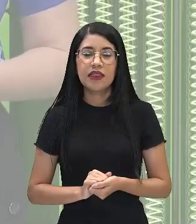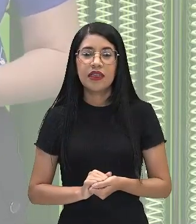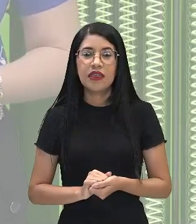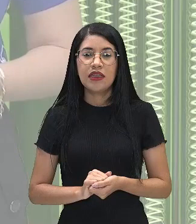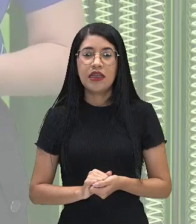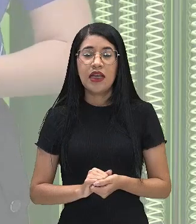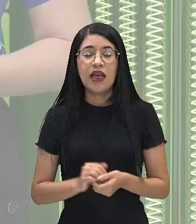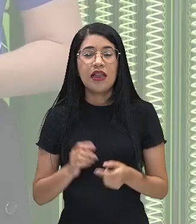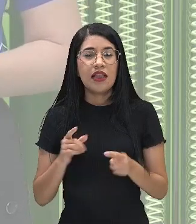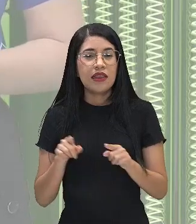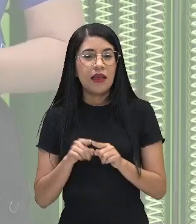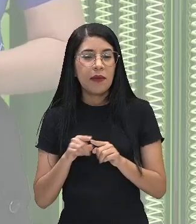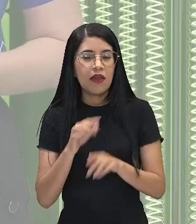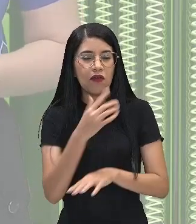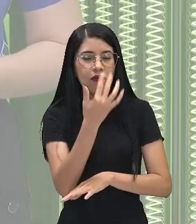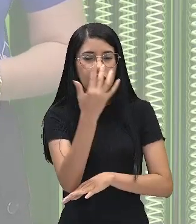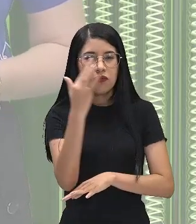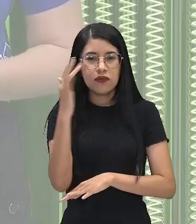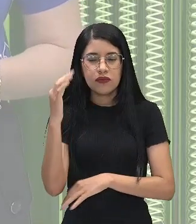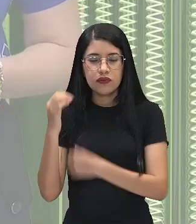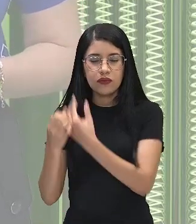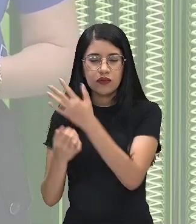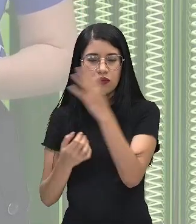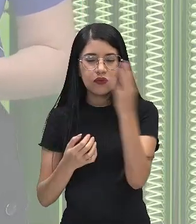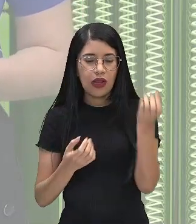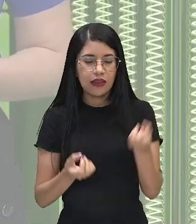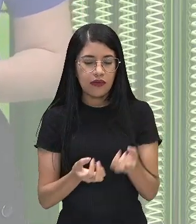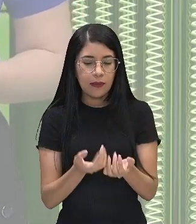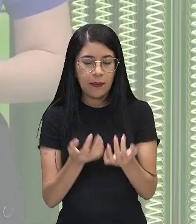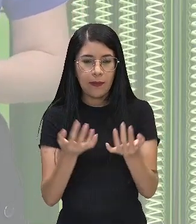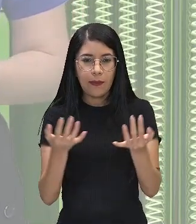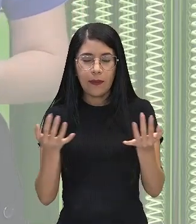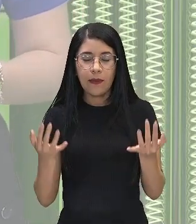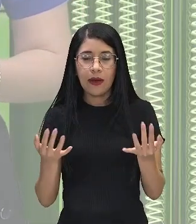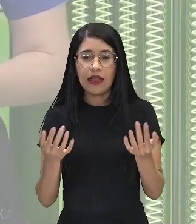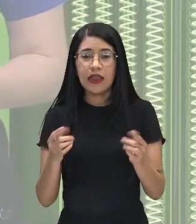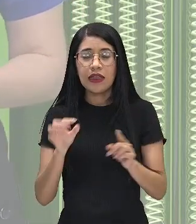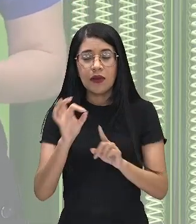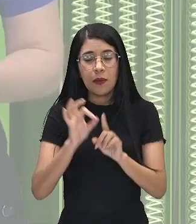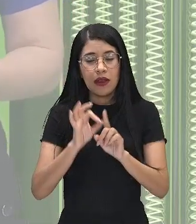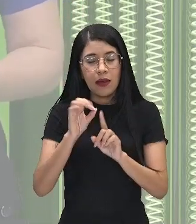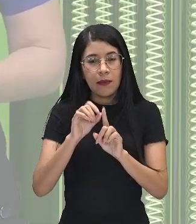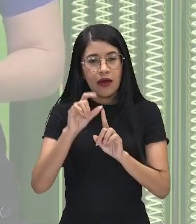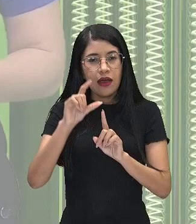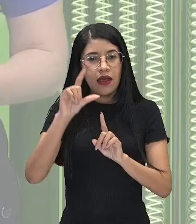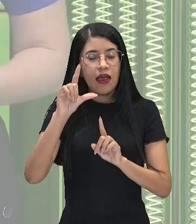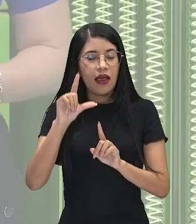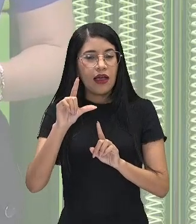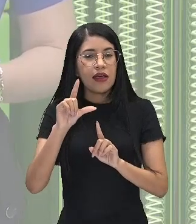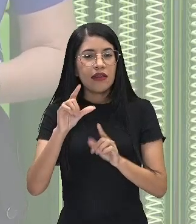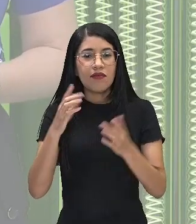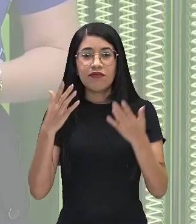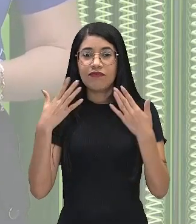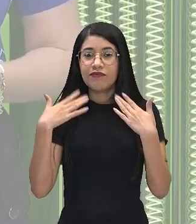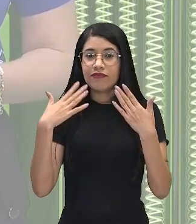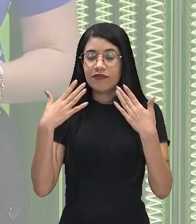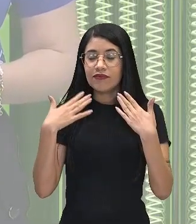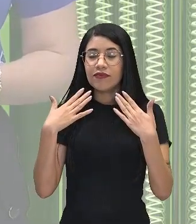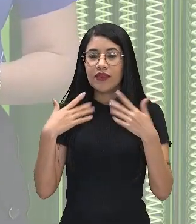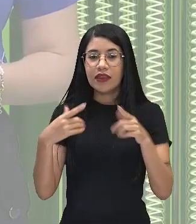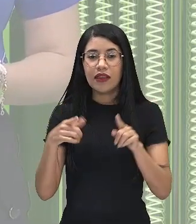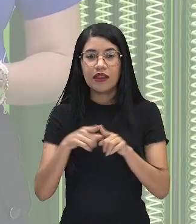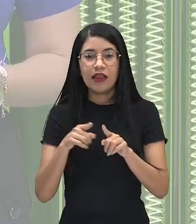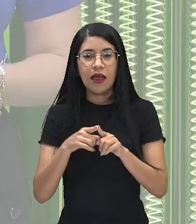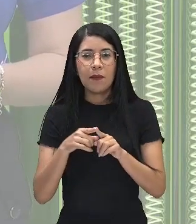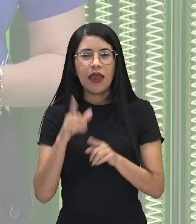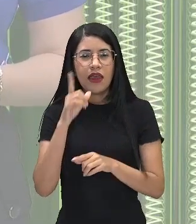tempo incêndios florestais. Então, com o aumento da temperatura, como estava muito quente e como a